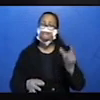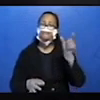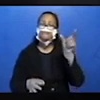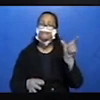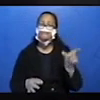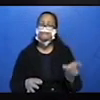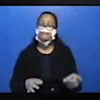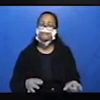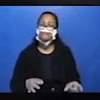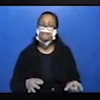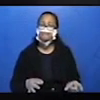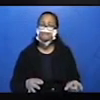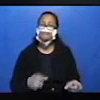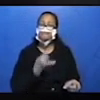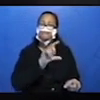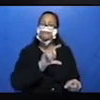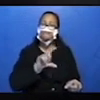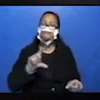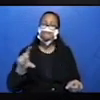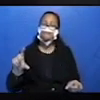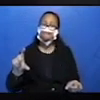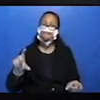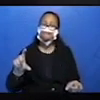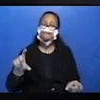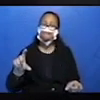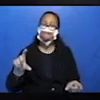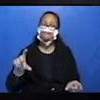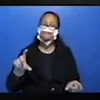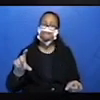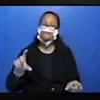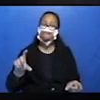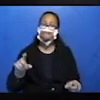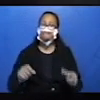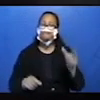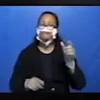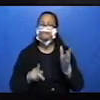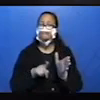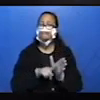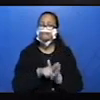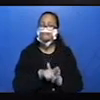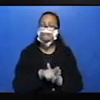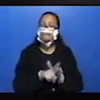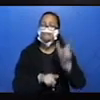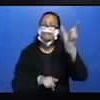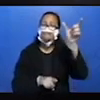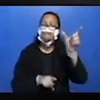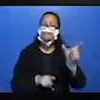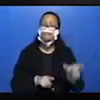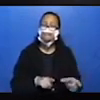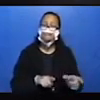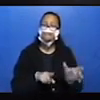Verticais são as em pés. Horizontais é o horizonte, são as deitadas.